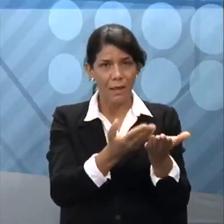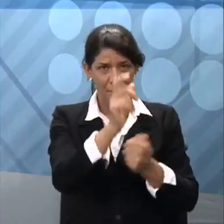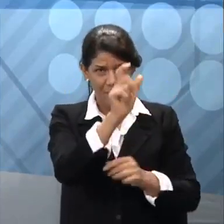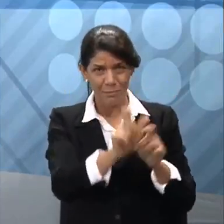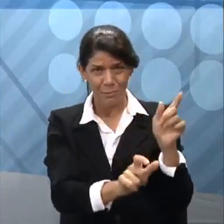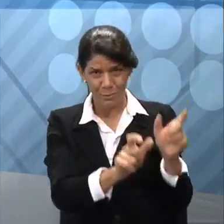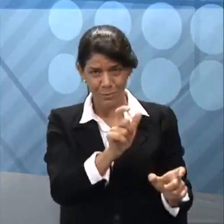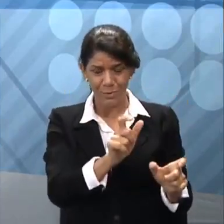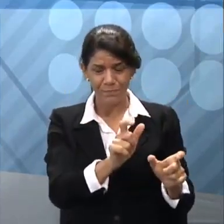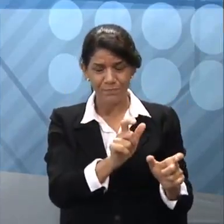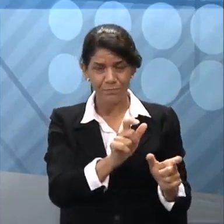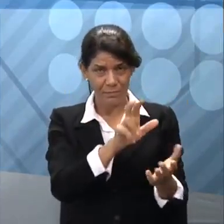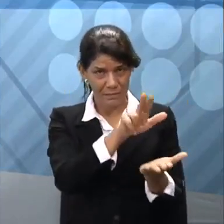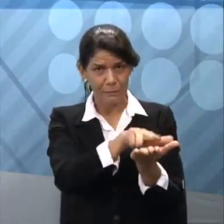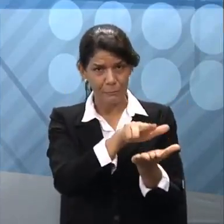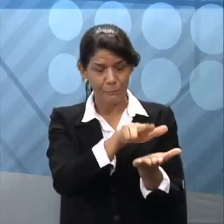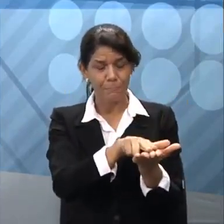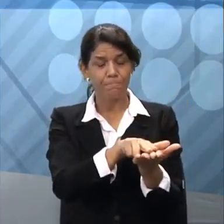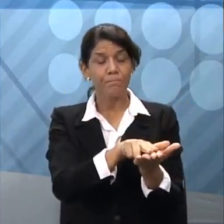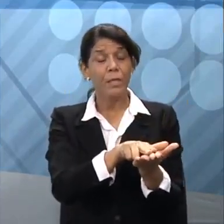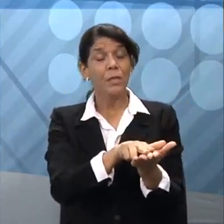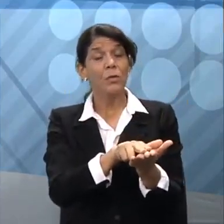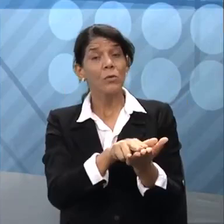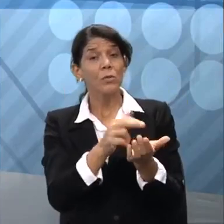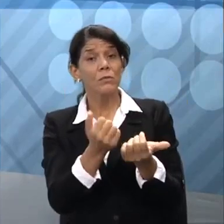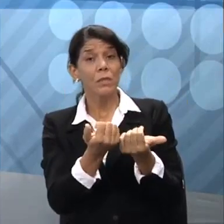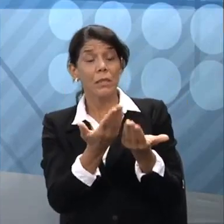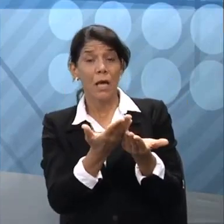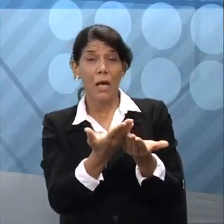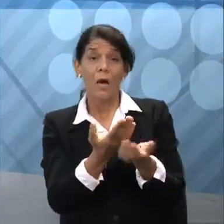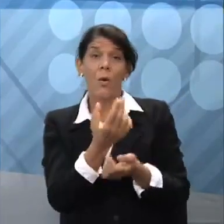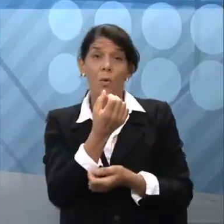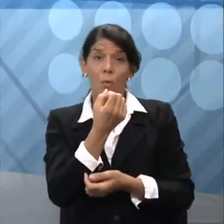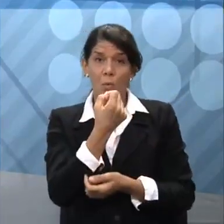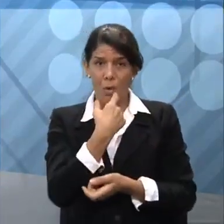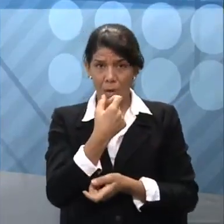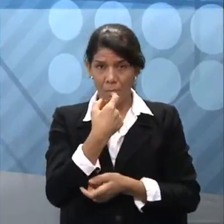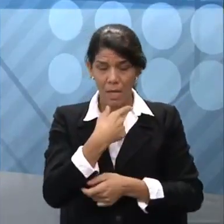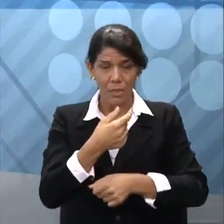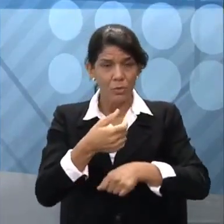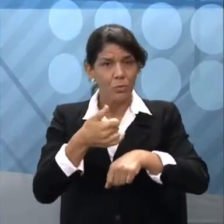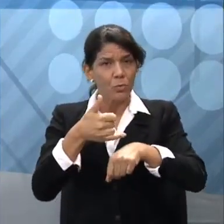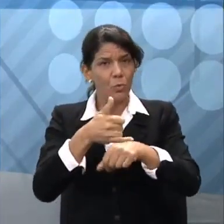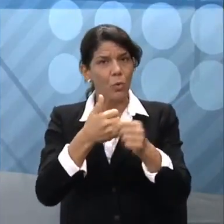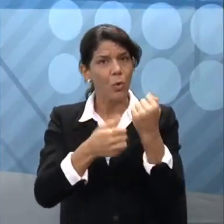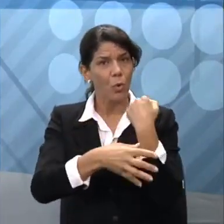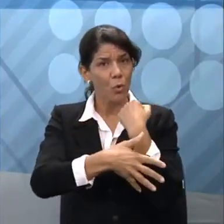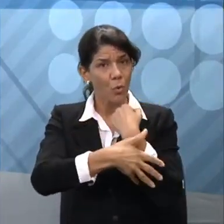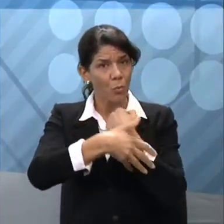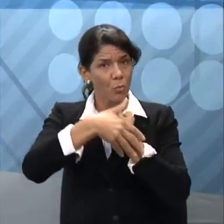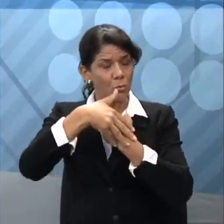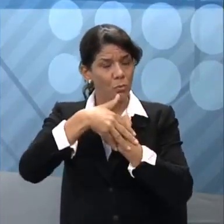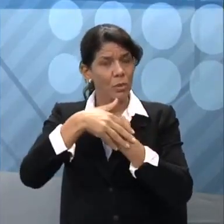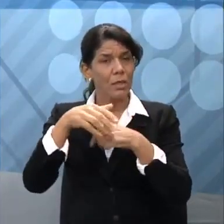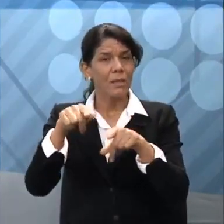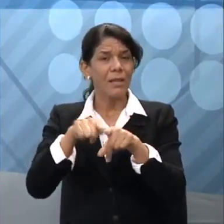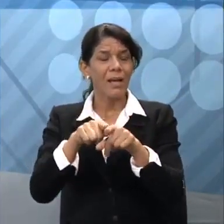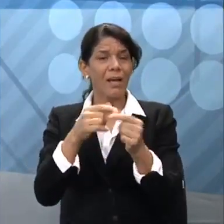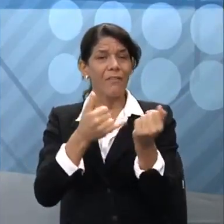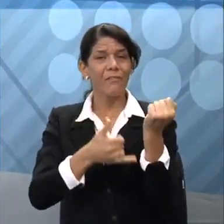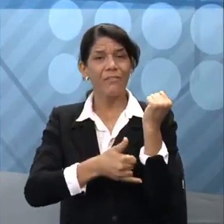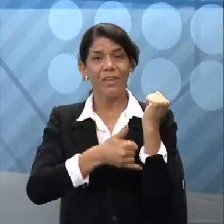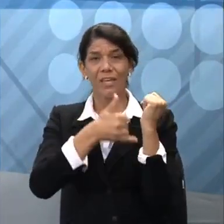com foco na administração intramuscular e endovenosa, com relação, então,